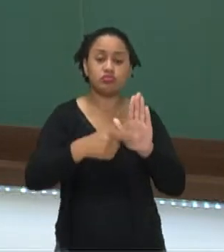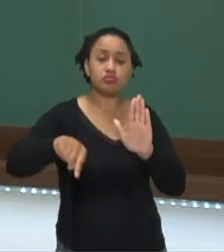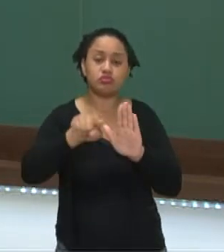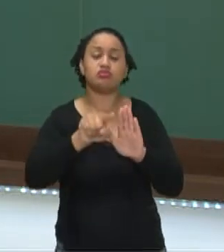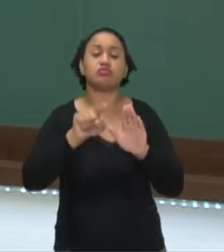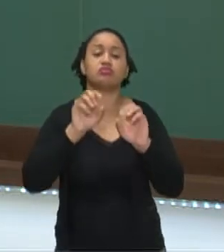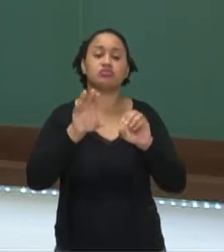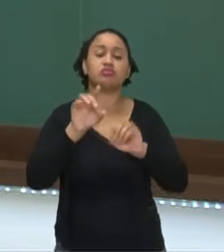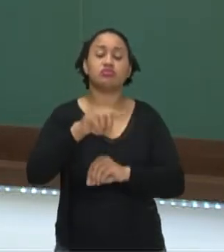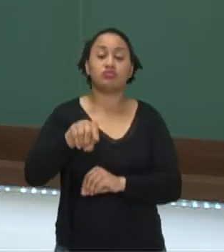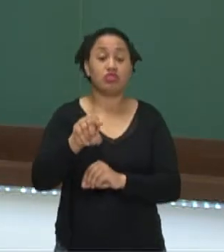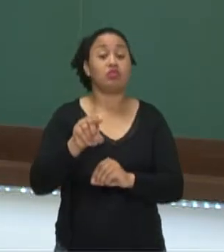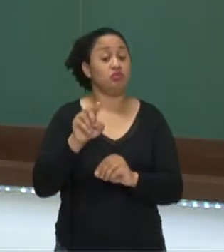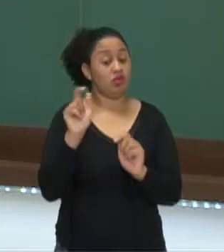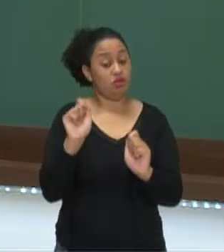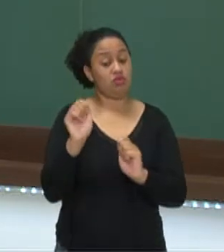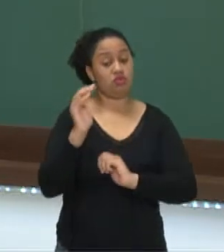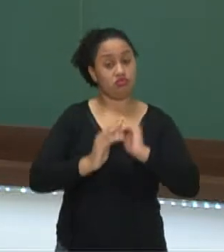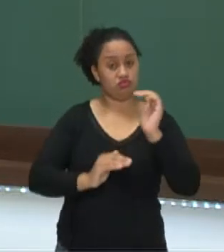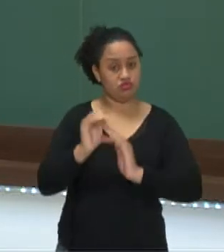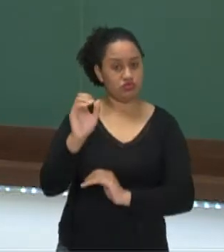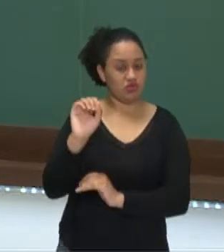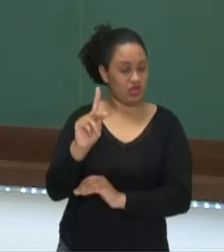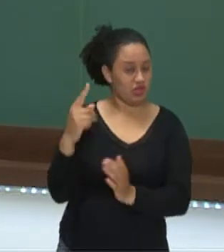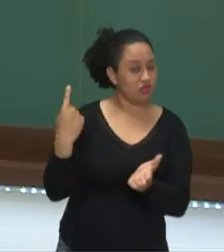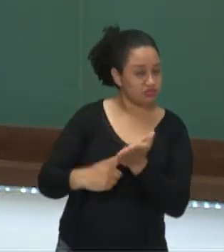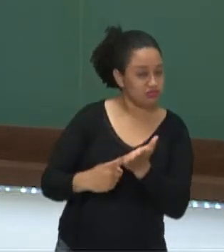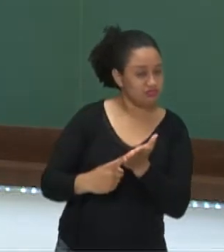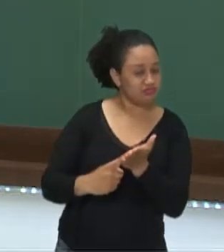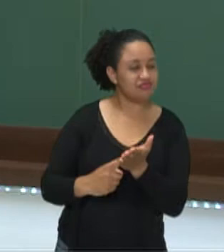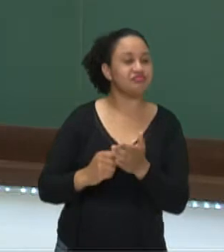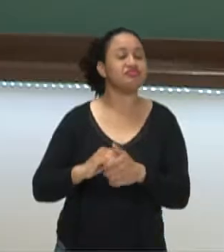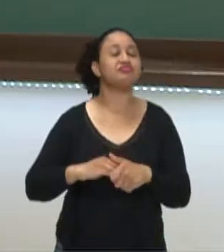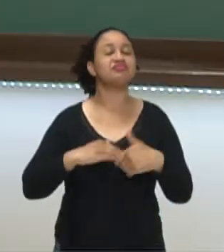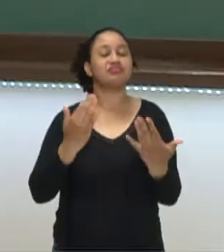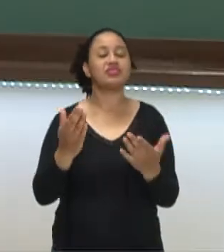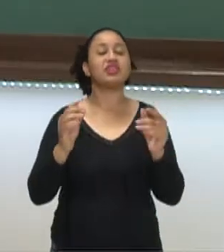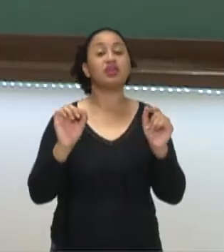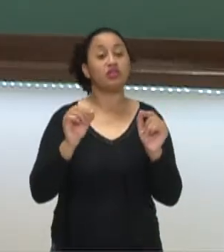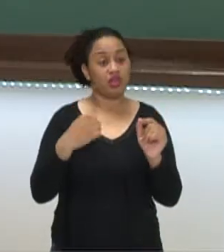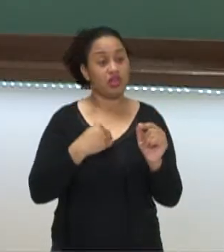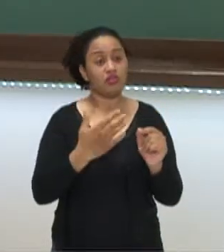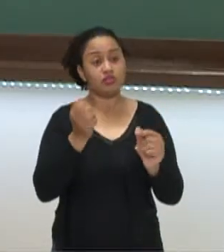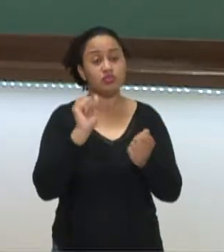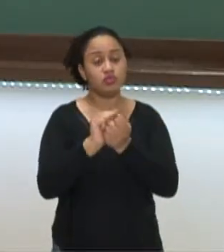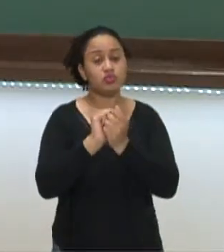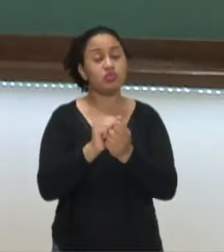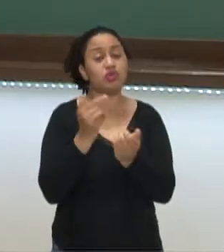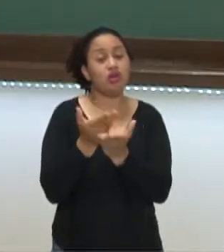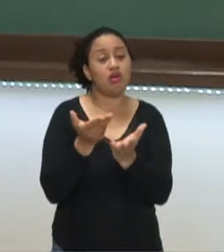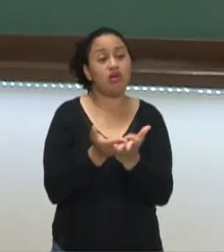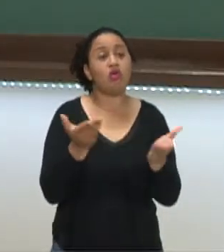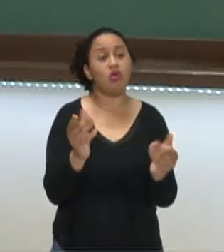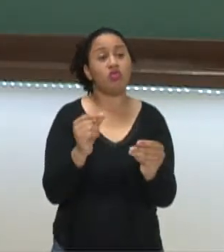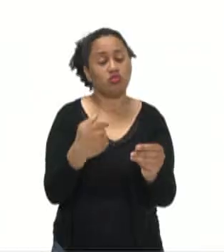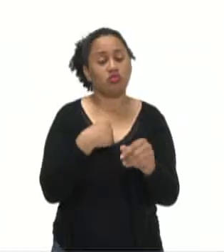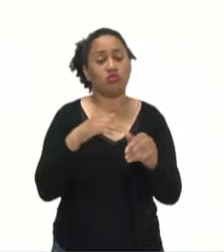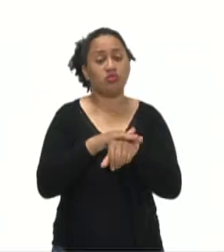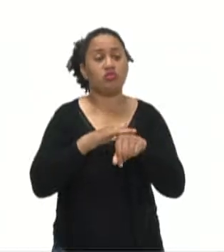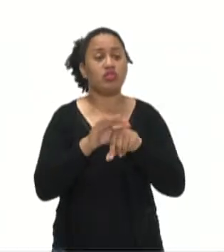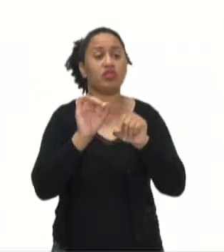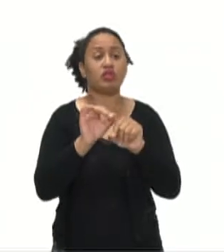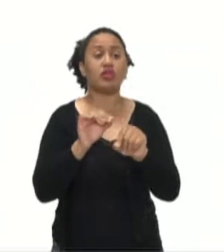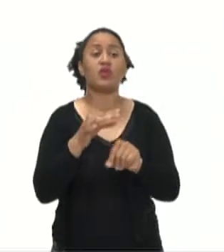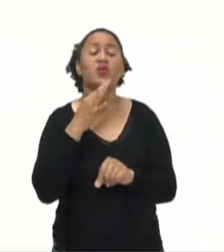possa praticar. Combinado, bebê? Então, vem com a gente, porque nessa aula nós vamos conversar sobre